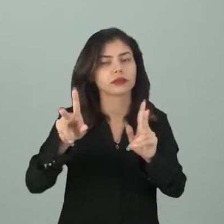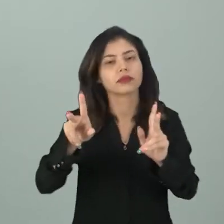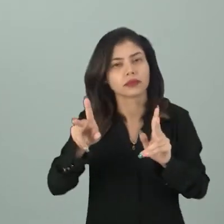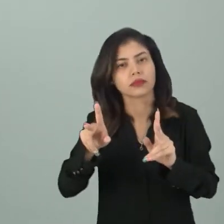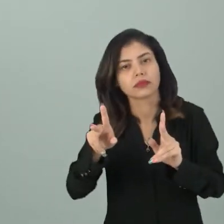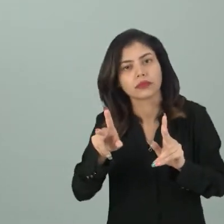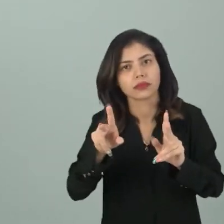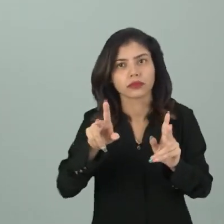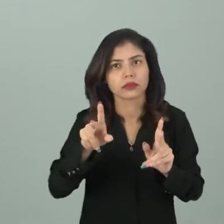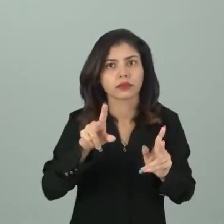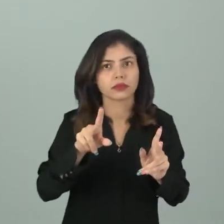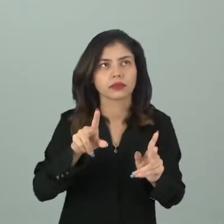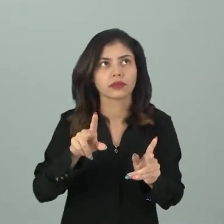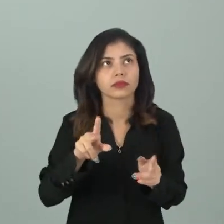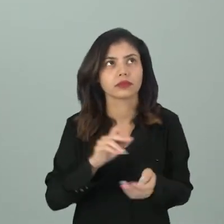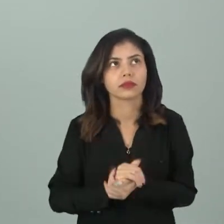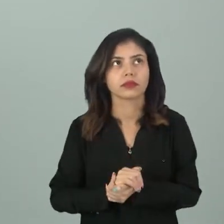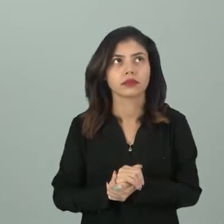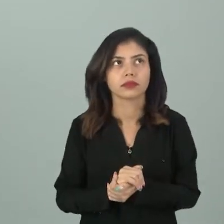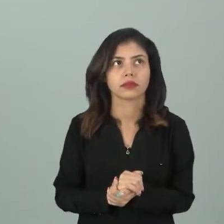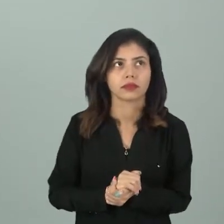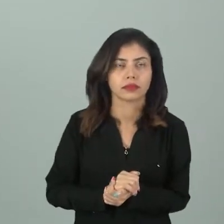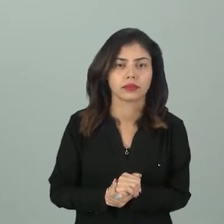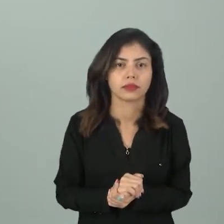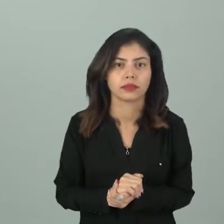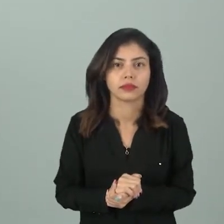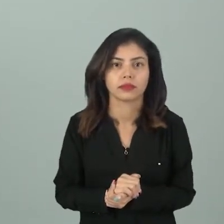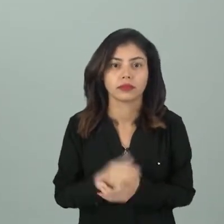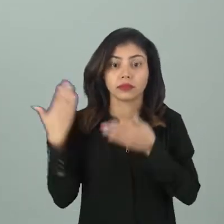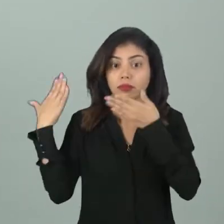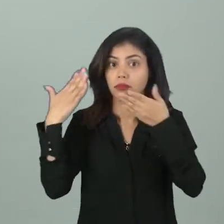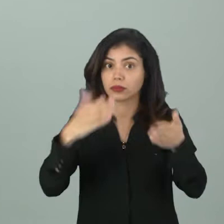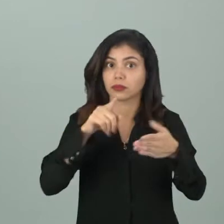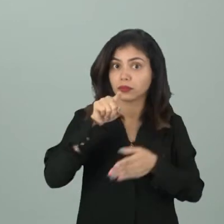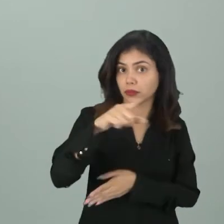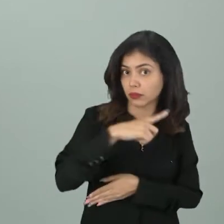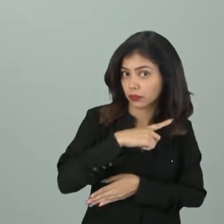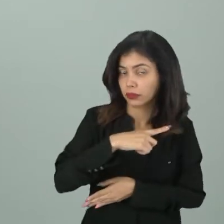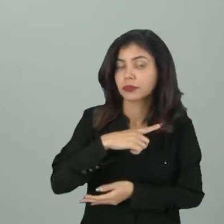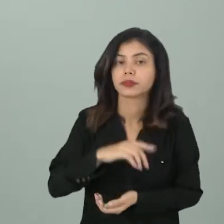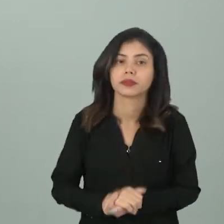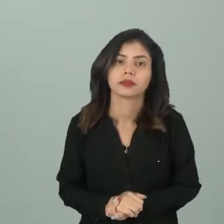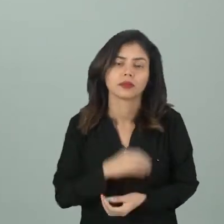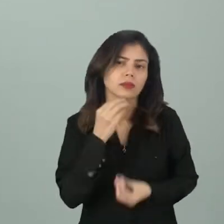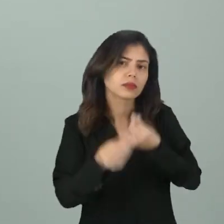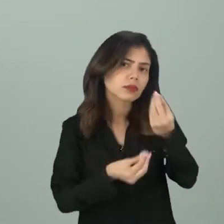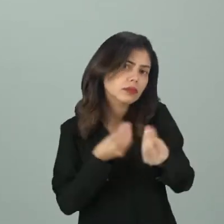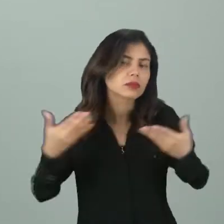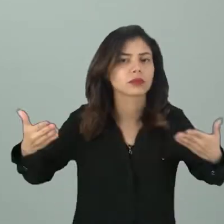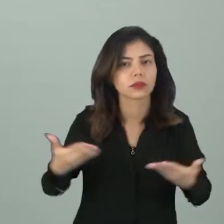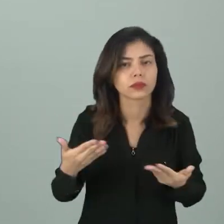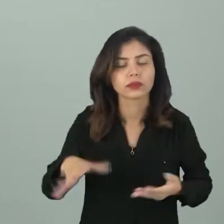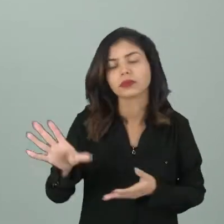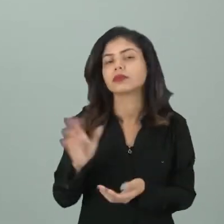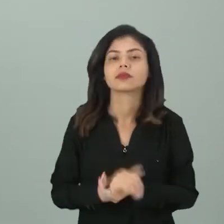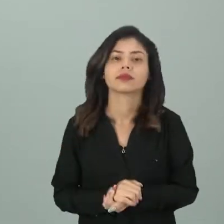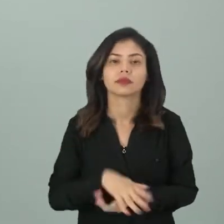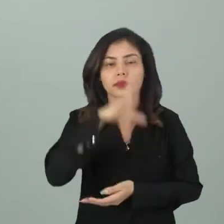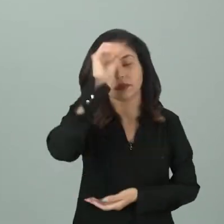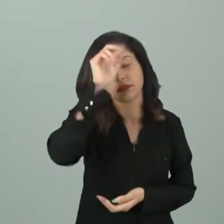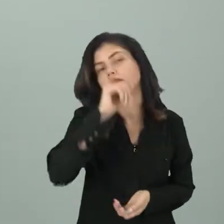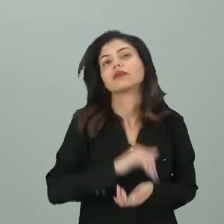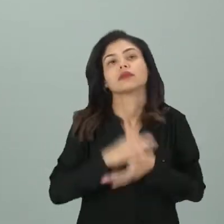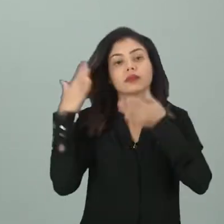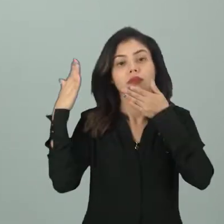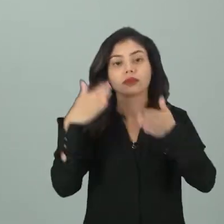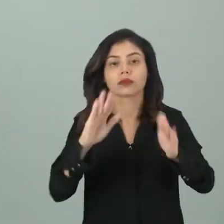diferente dependendo do foco que você tenha. Como hoje nós vamos abordar no